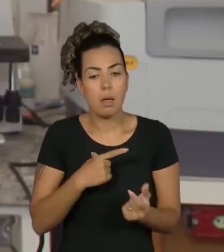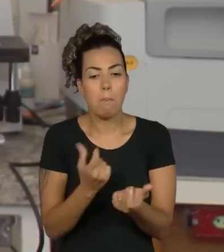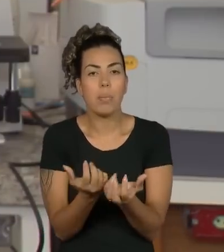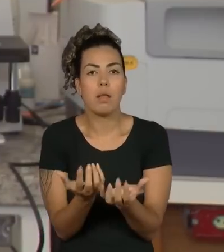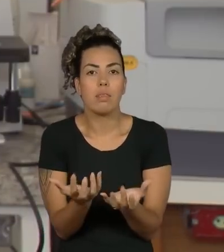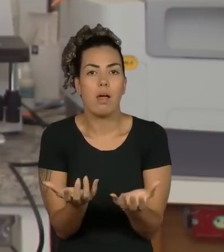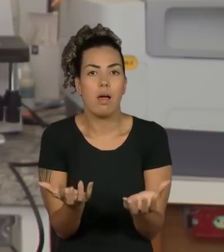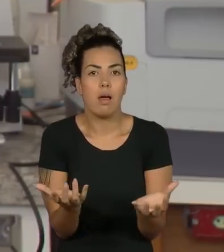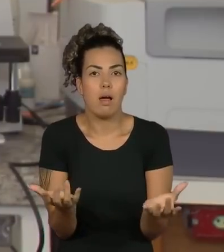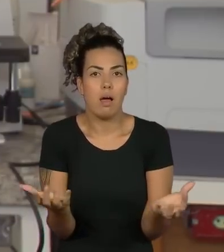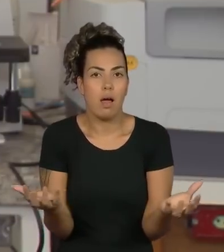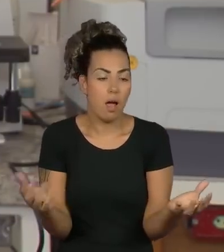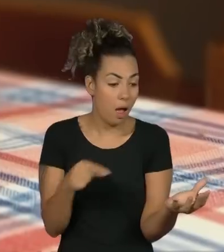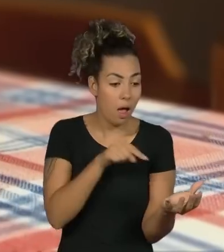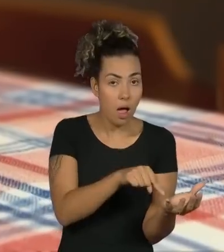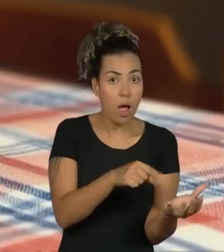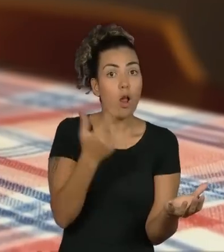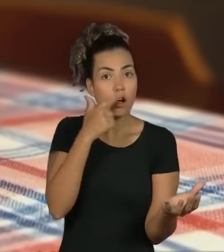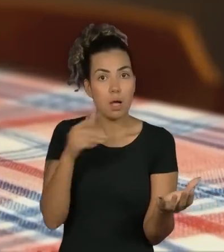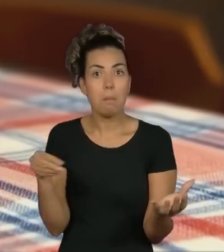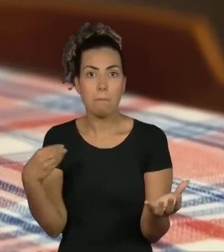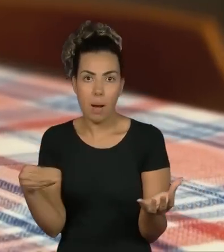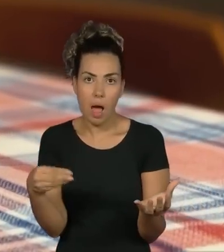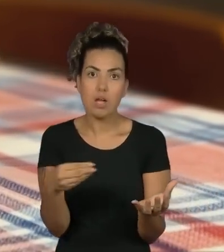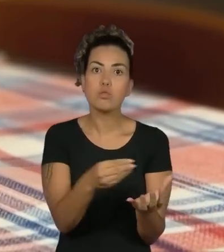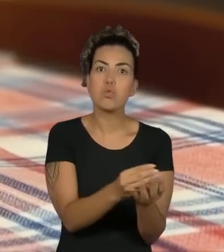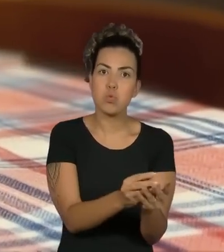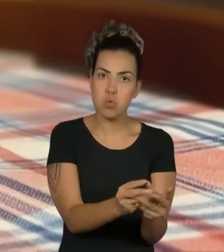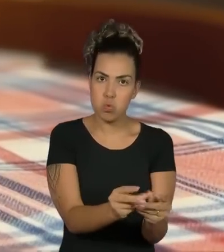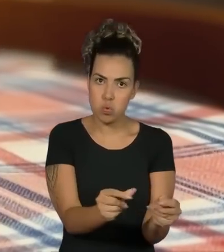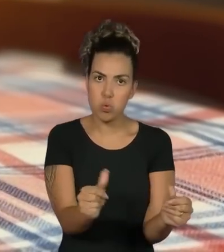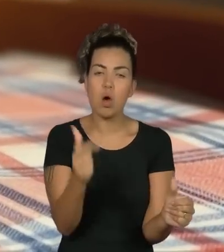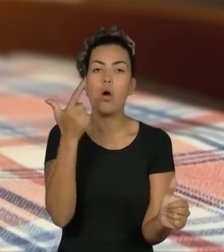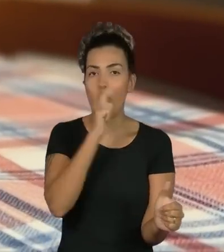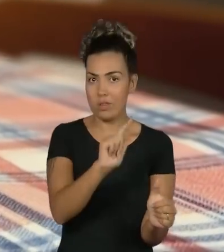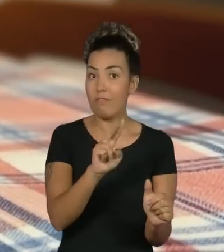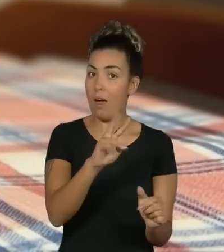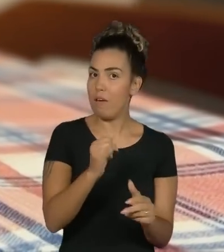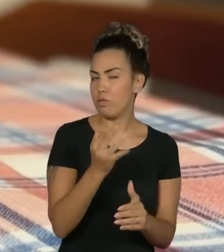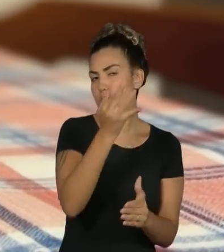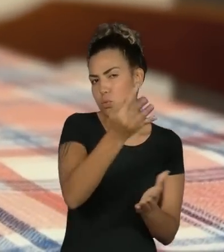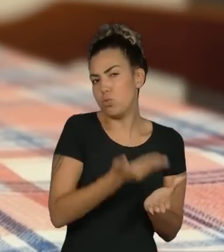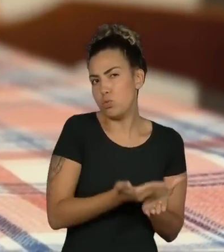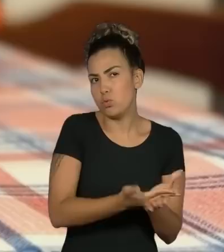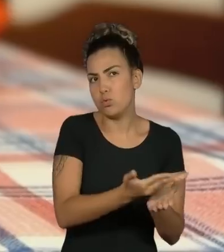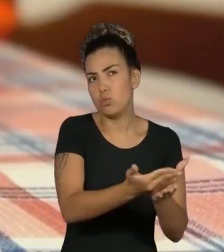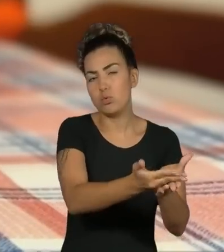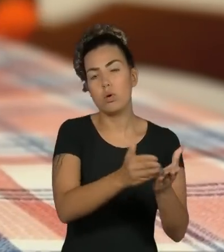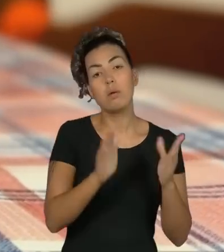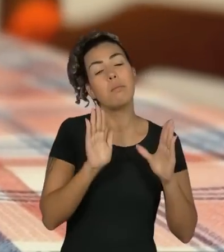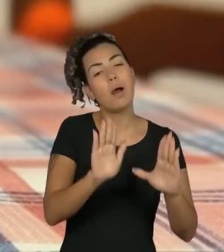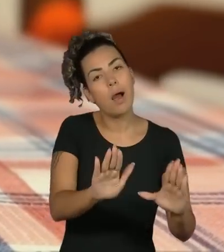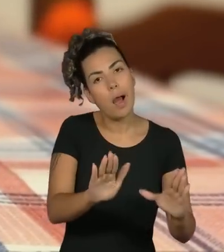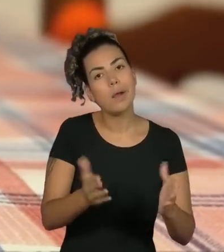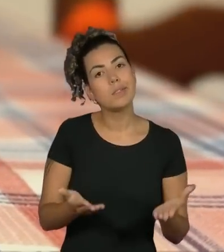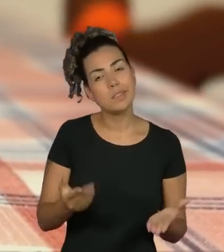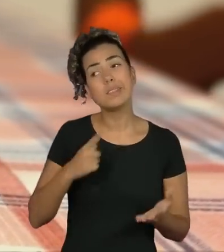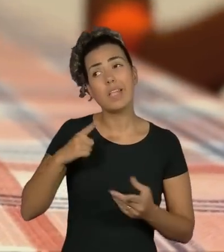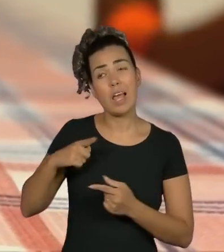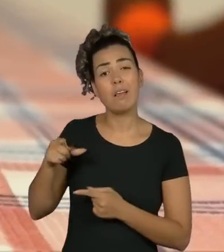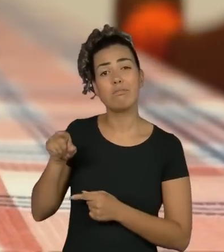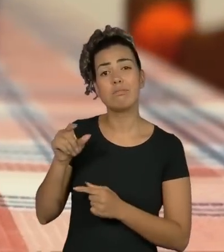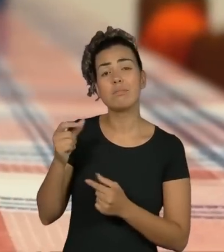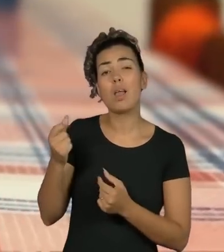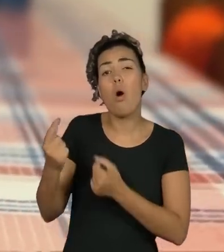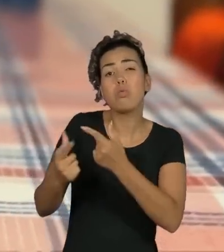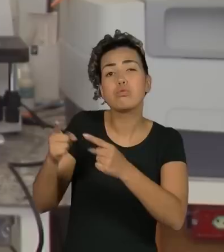degradação biológica de plástico PET, mas outros tipos de plástico ainda estão no início, né, na infância, quanto a processos